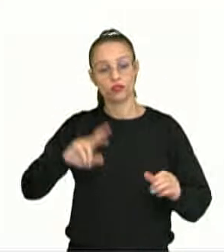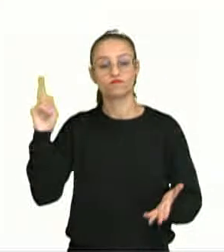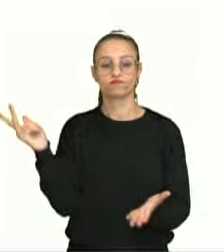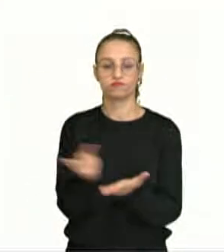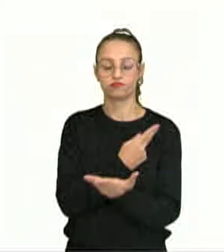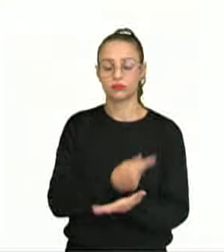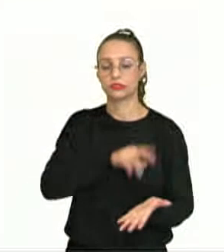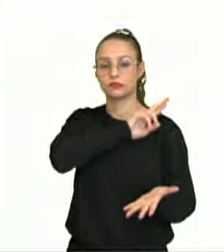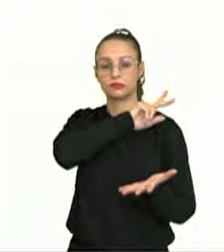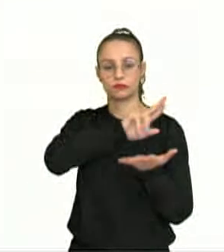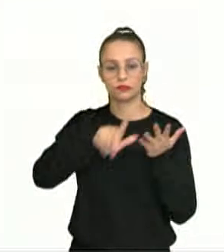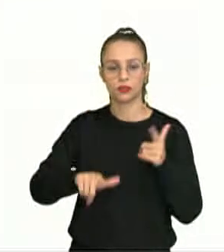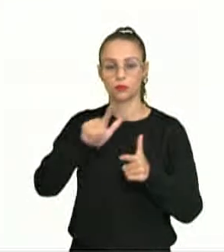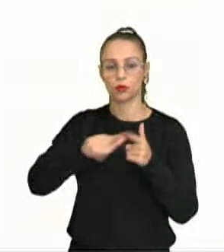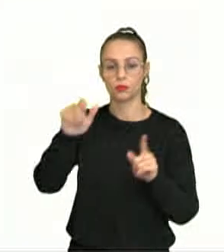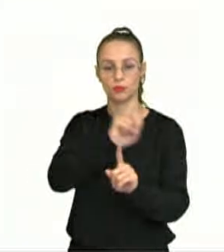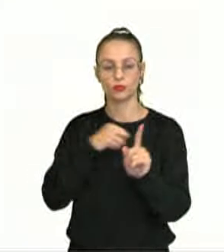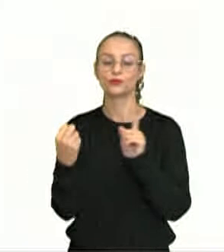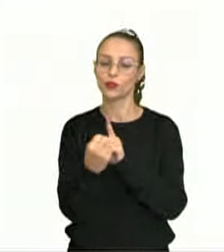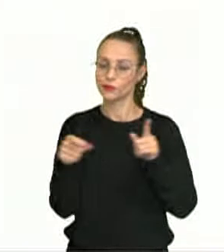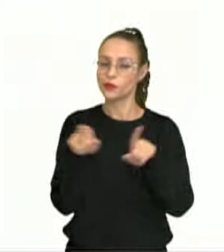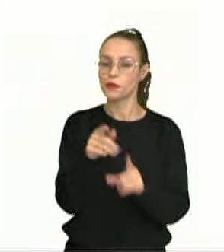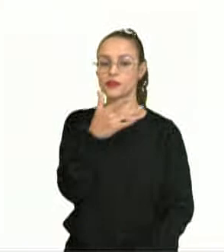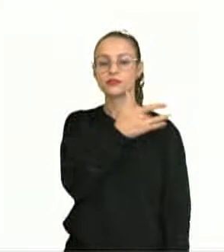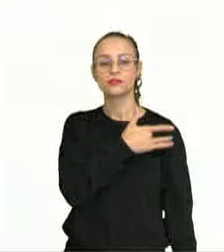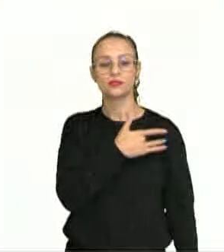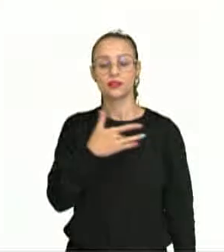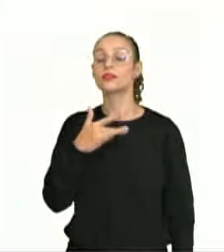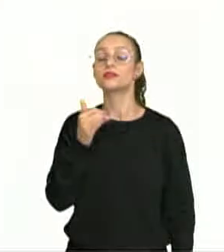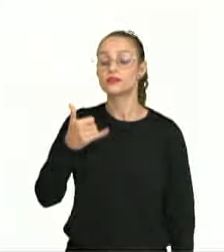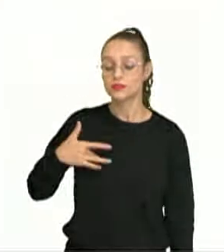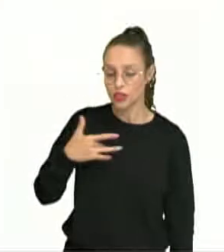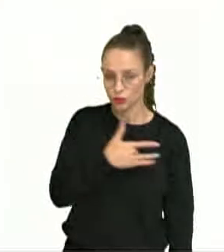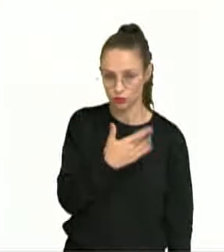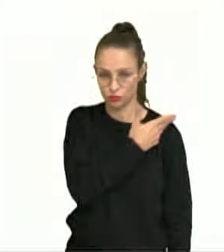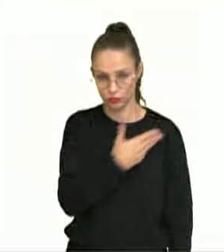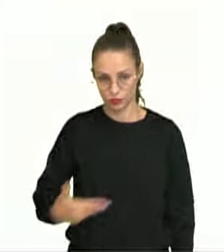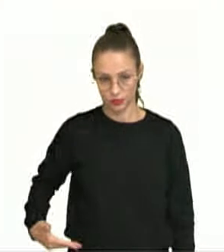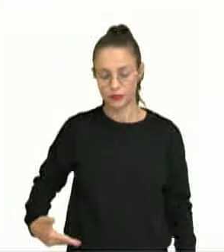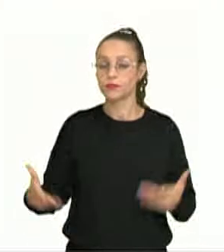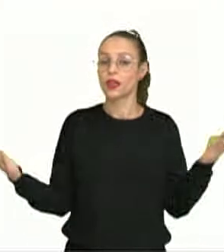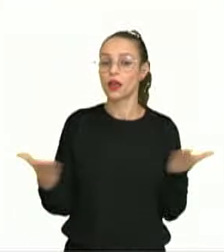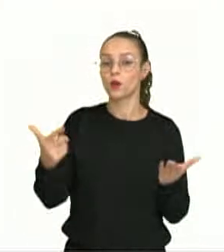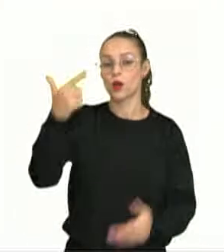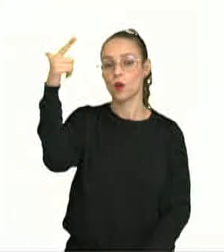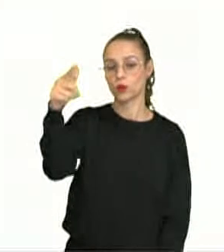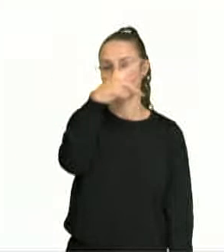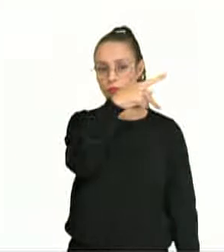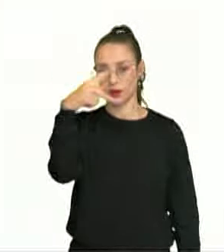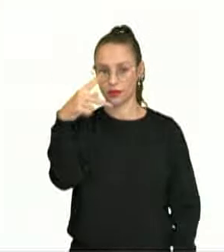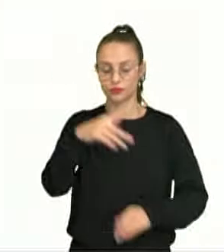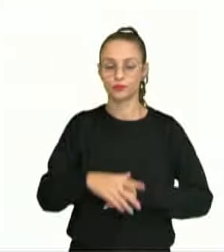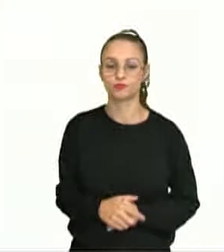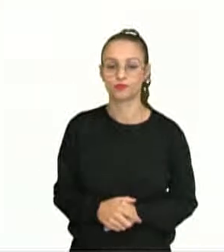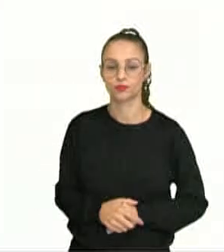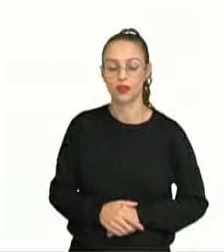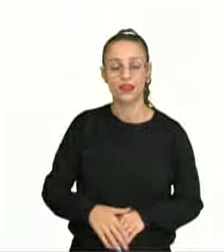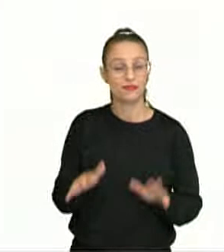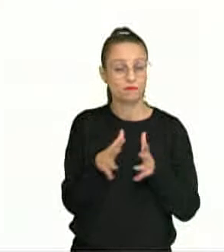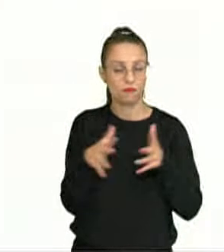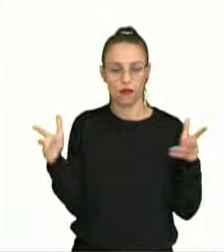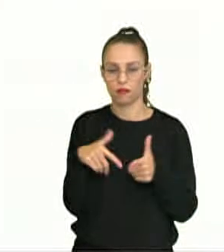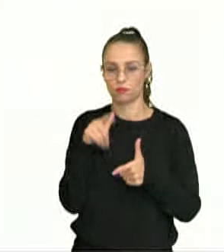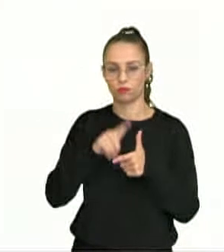problemas sociais e de saúde pública. Agora vou ler o outro parágrafo. Um dos maiores